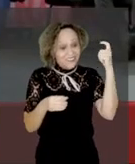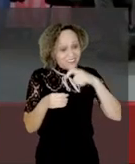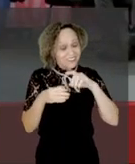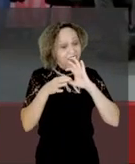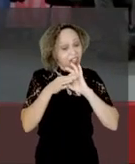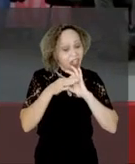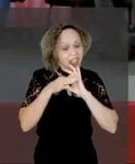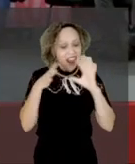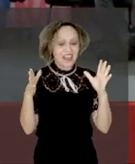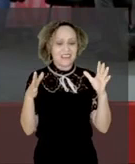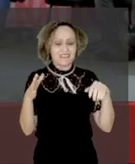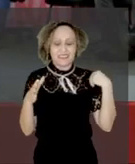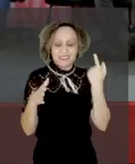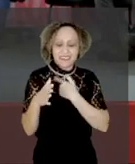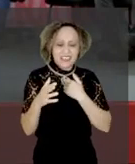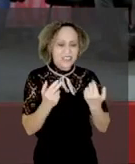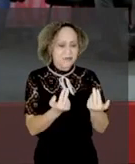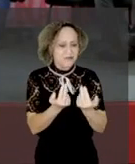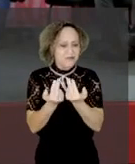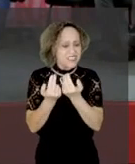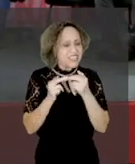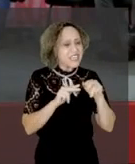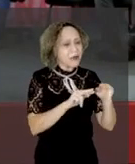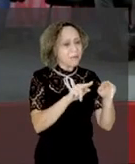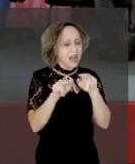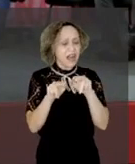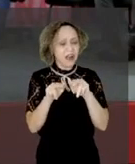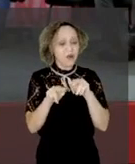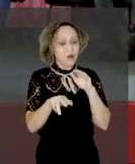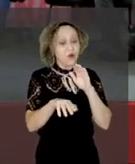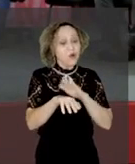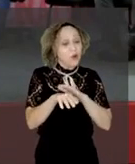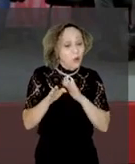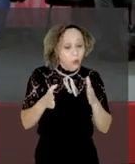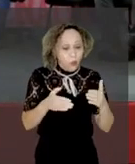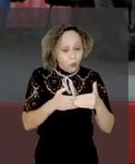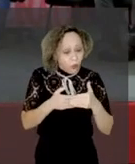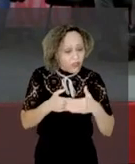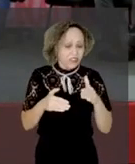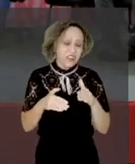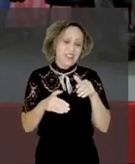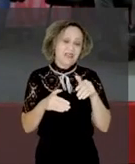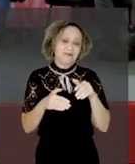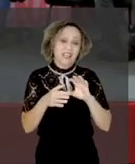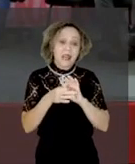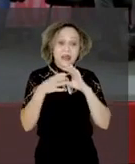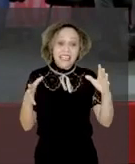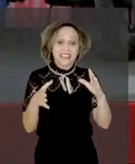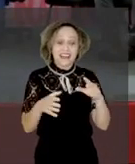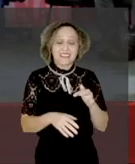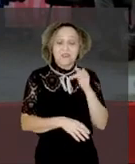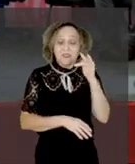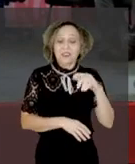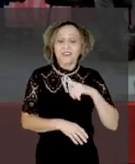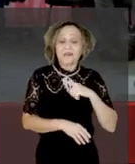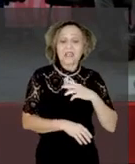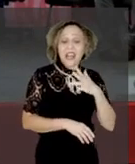sementes, juventude, mulheres, negros e negras, indígenas, a